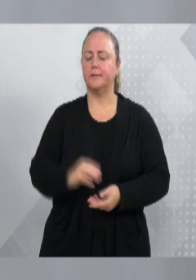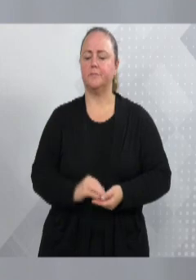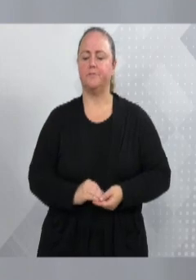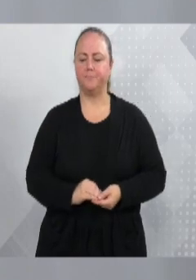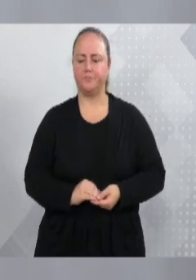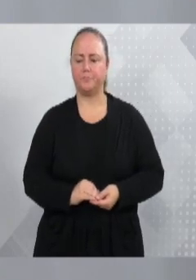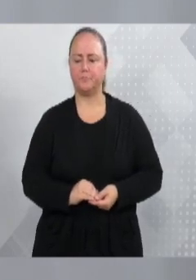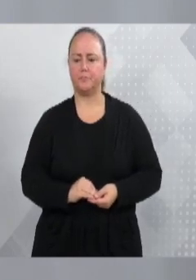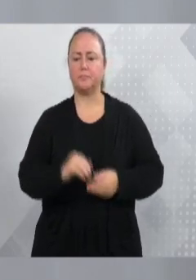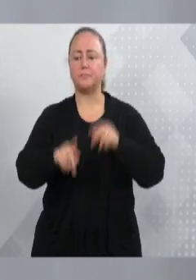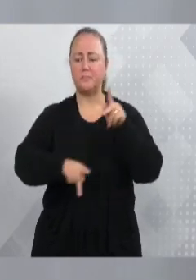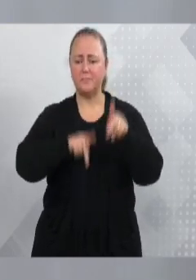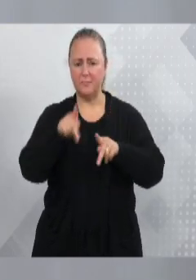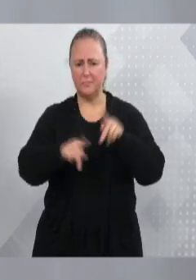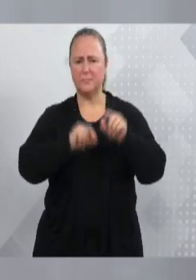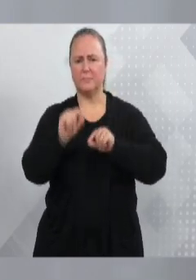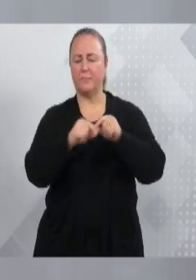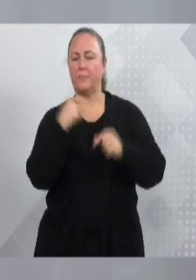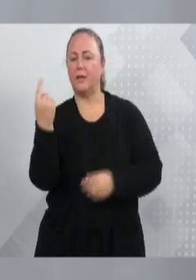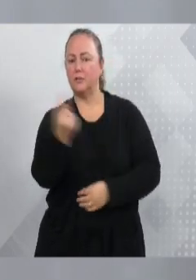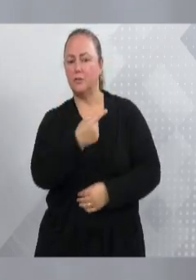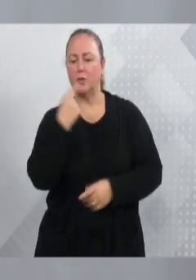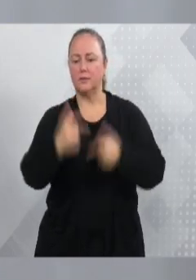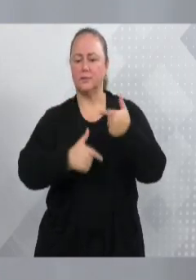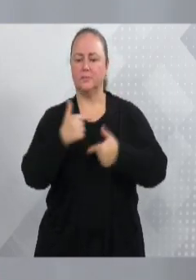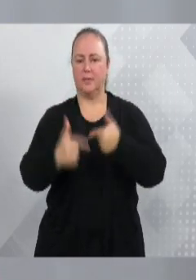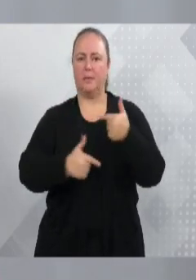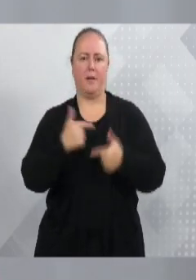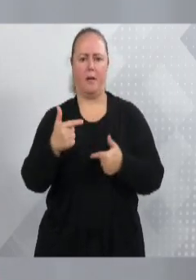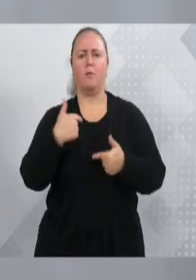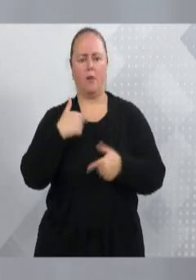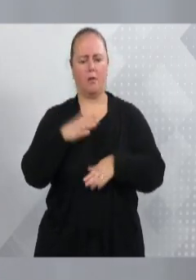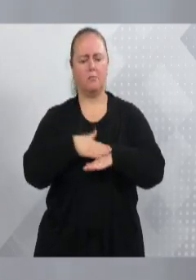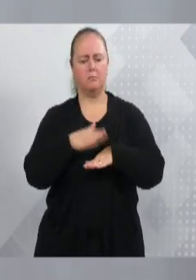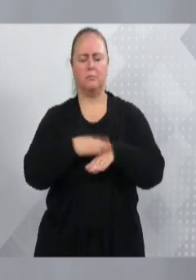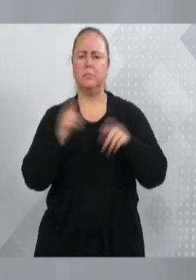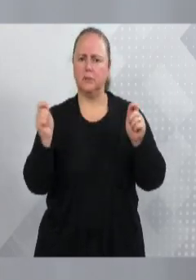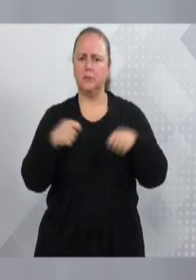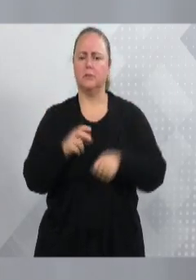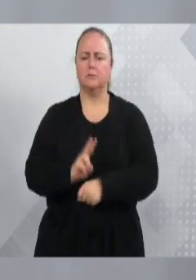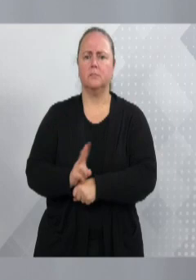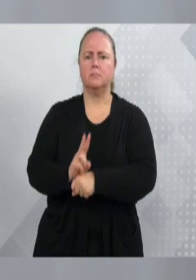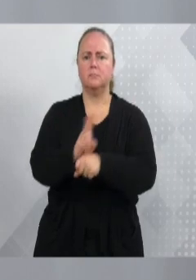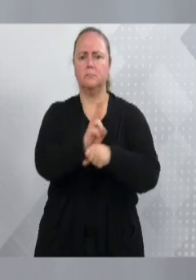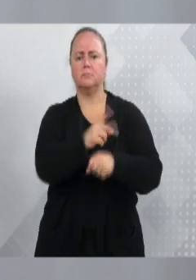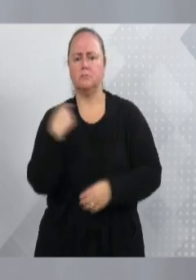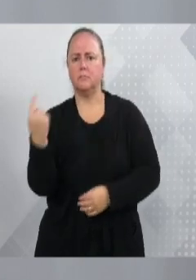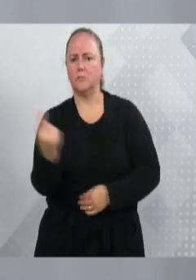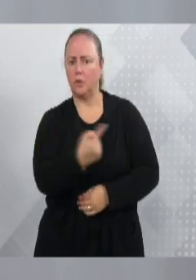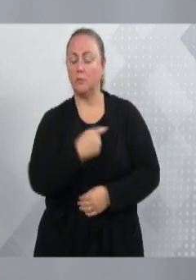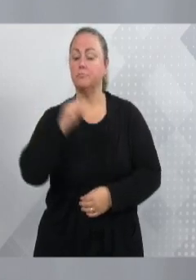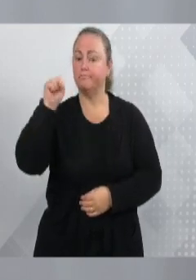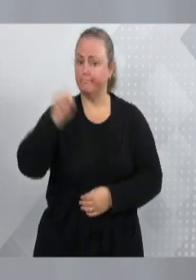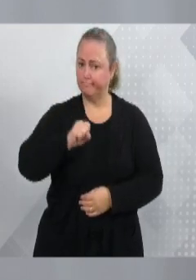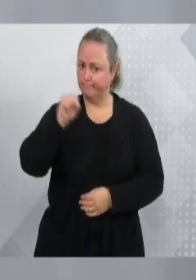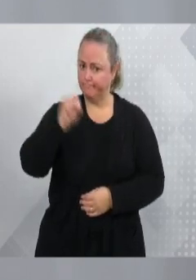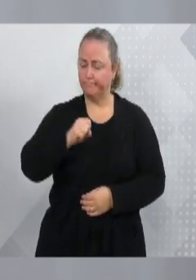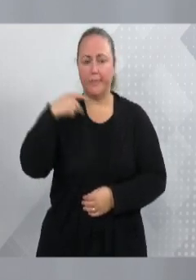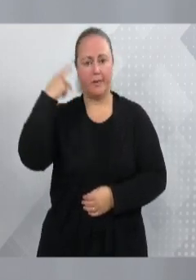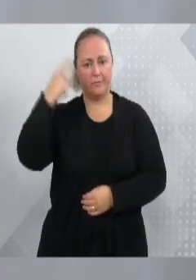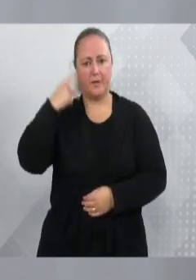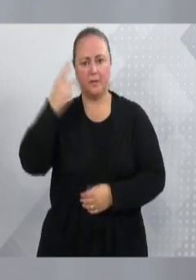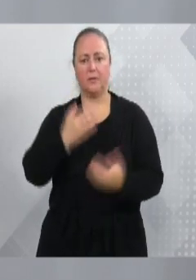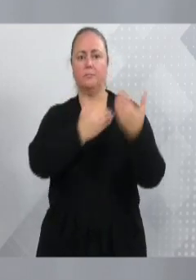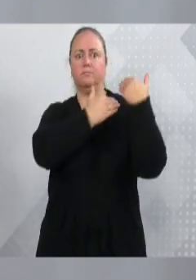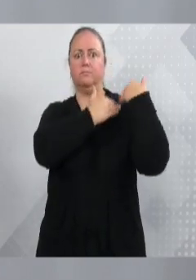a população nós fazemos o nosso trabalho pelo menos eu sei eu posso fazer fiscalização nós estamos fazendo como Vereador enquanto vereador que essa